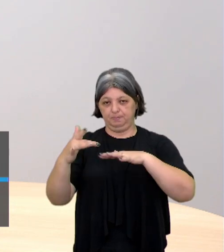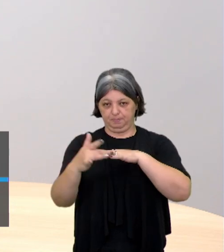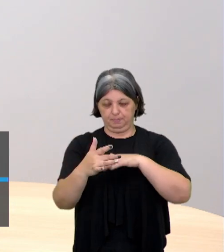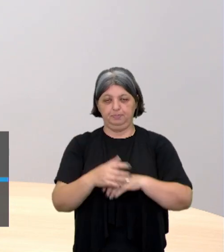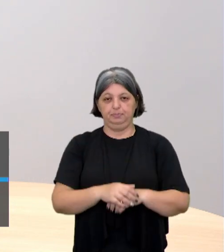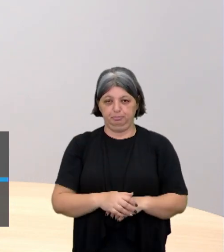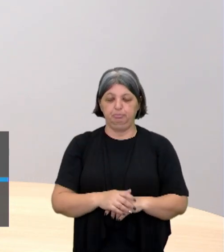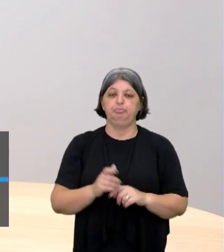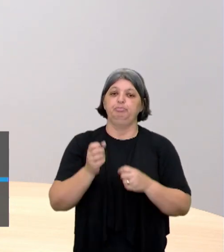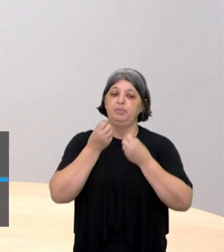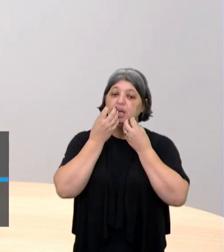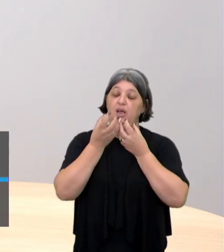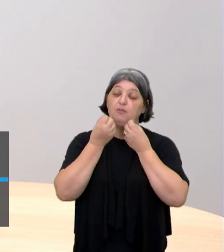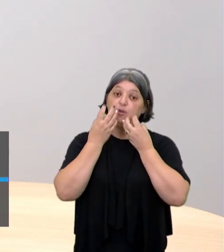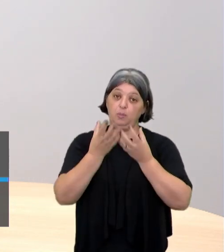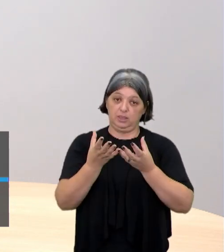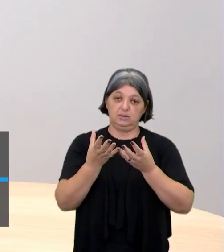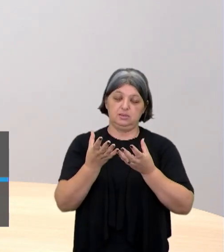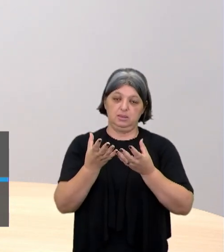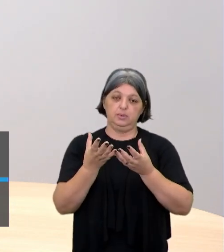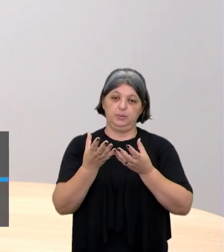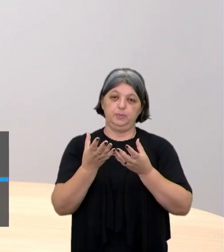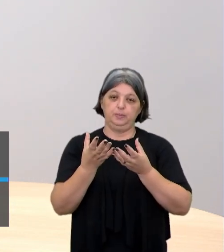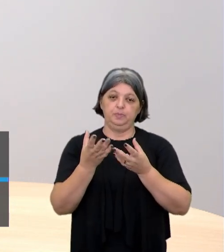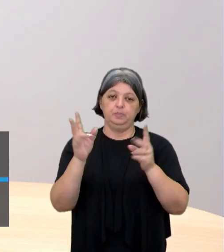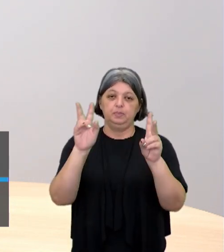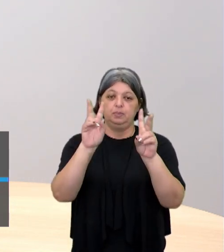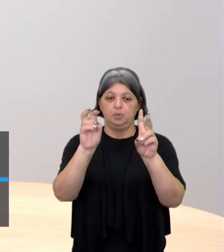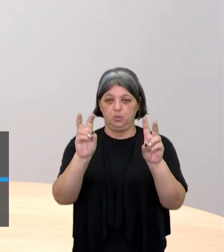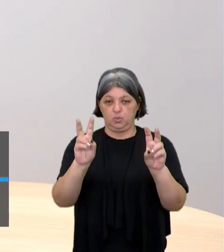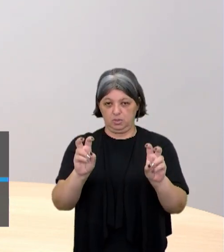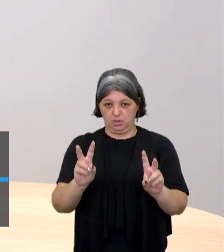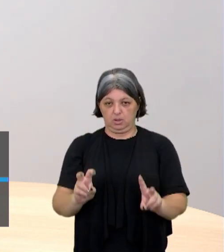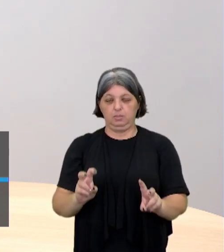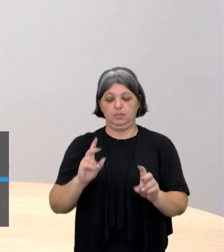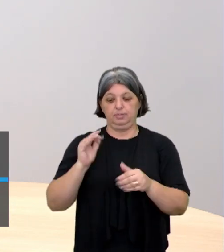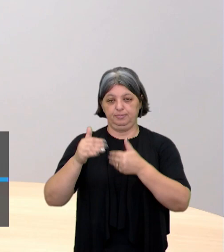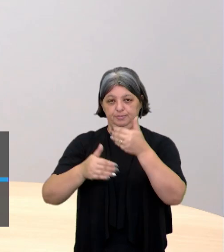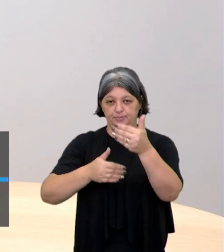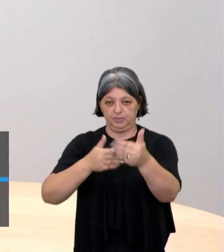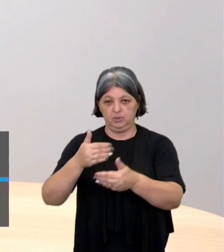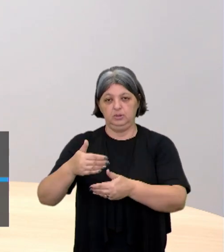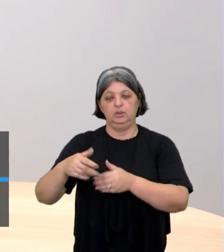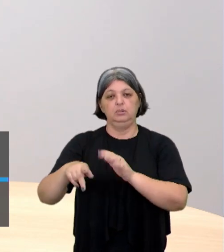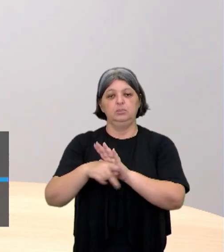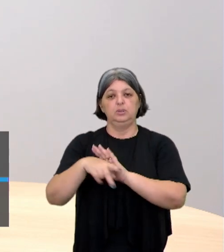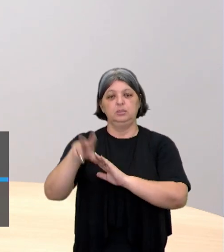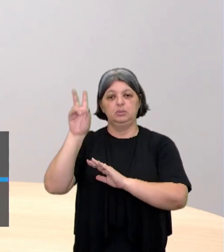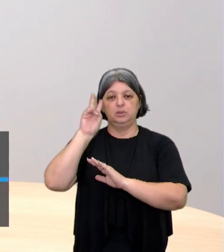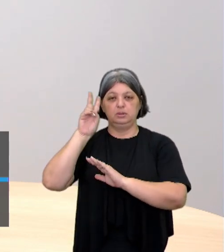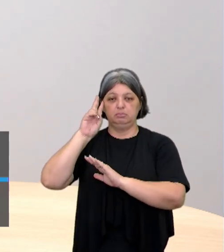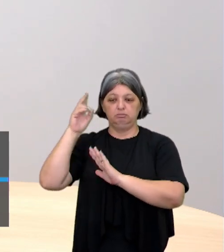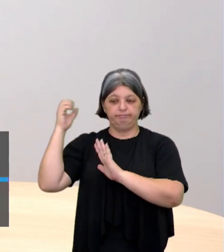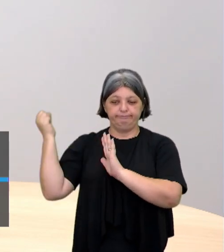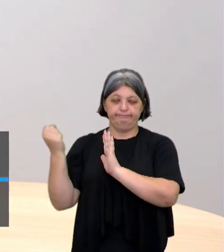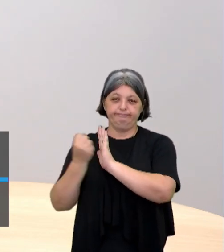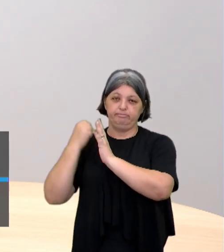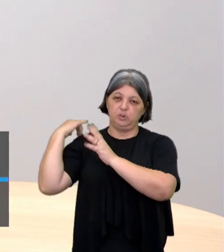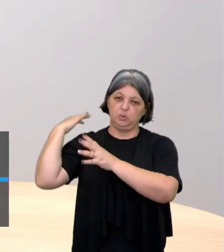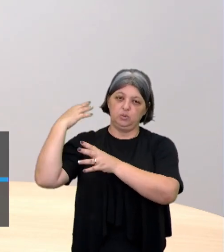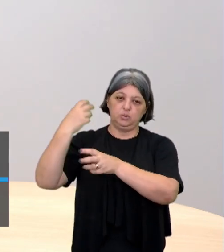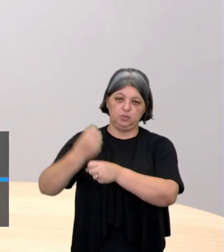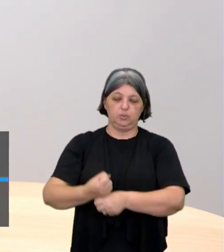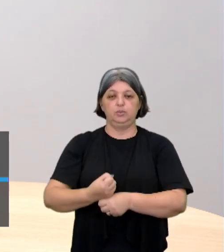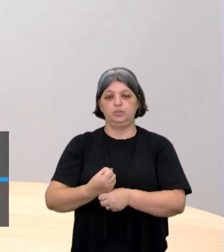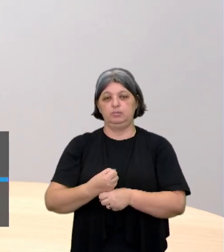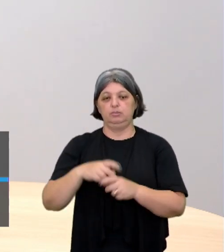gente dados e informações a respeito desses processos históricos humanos, certo?